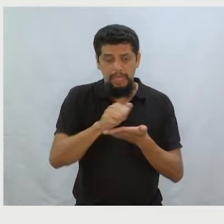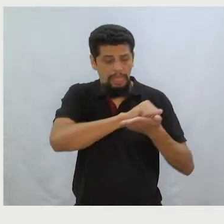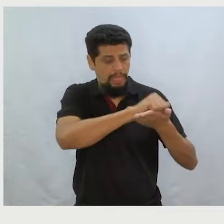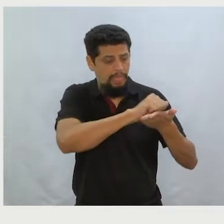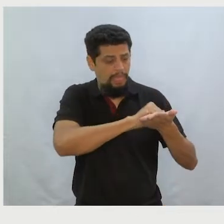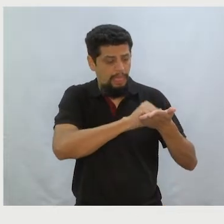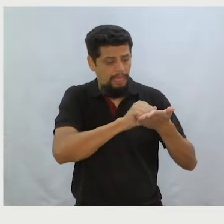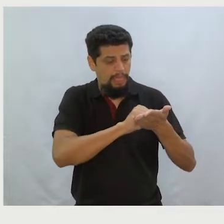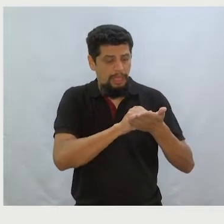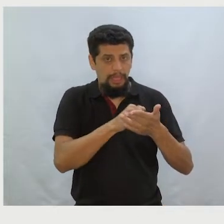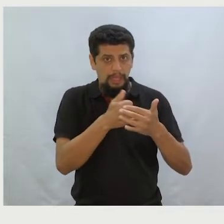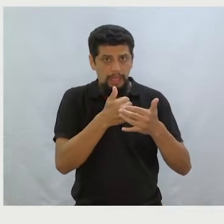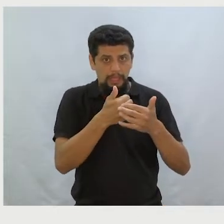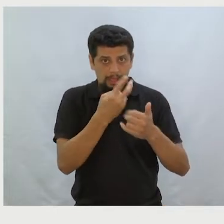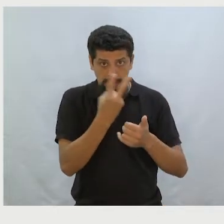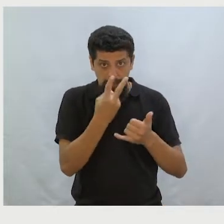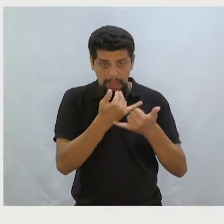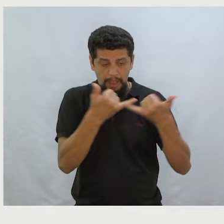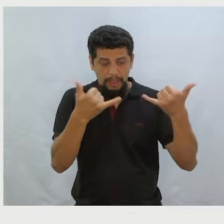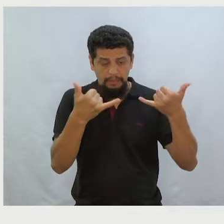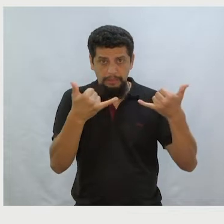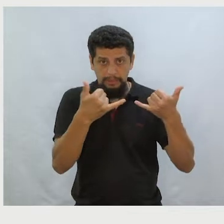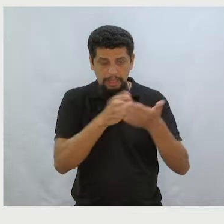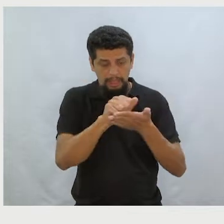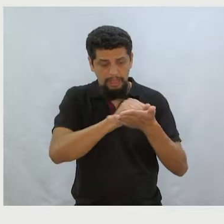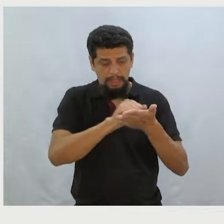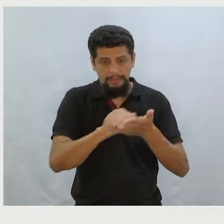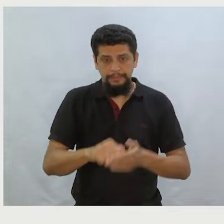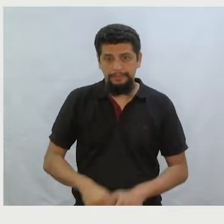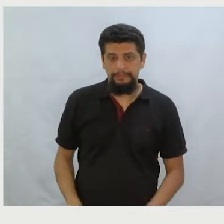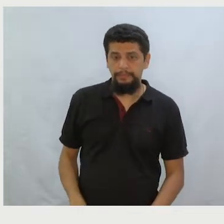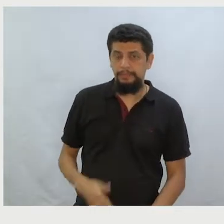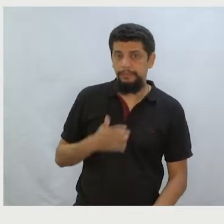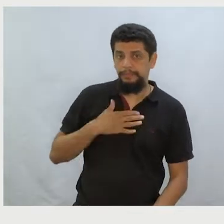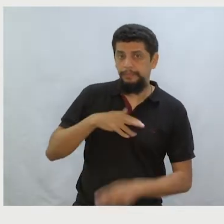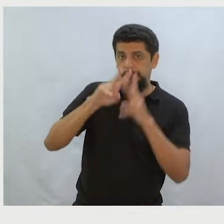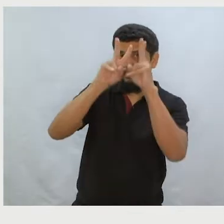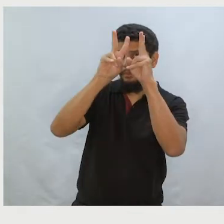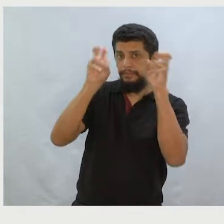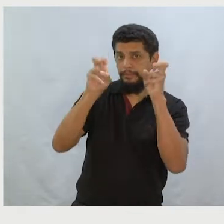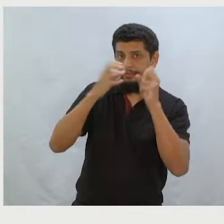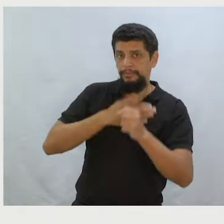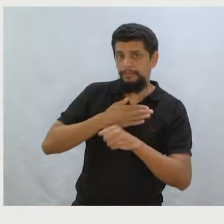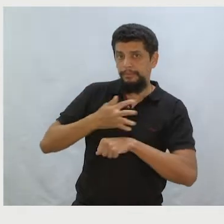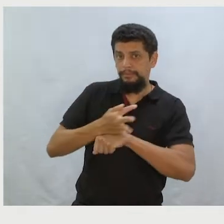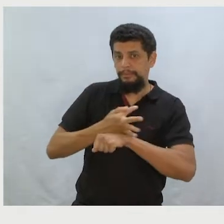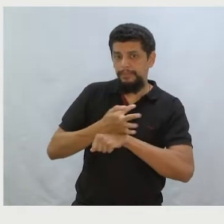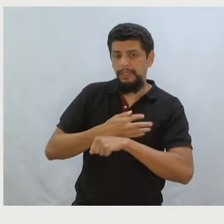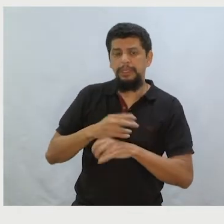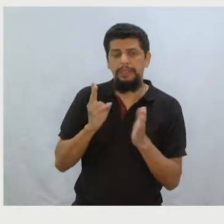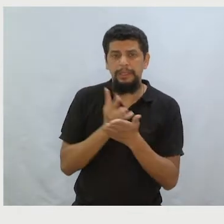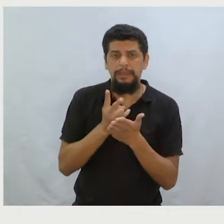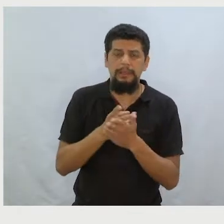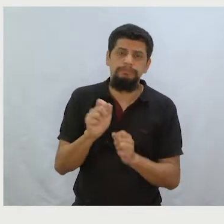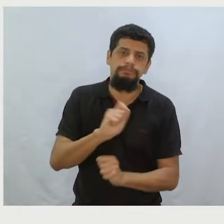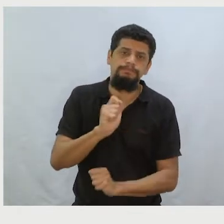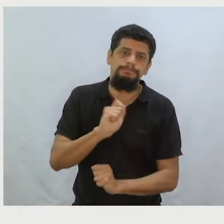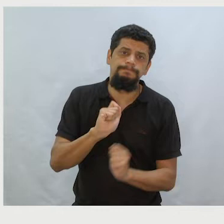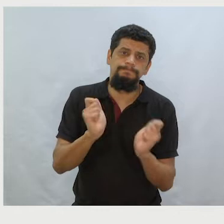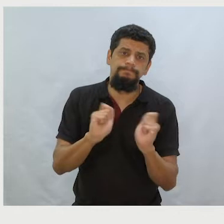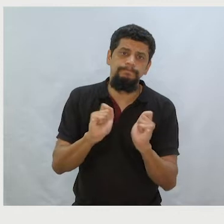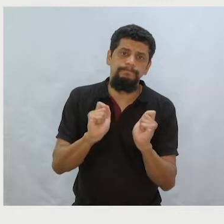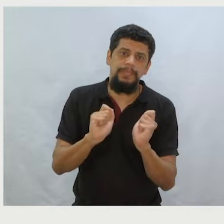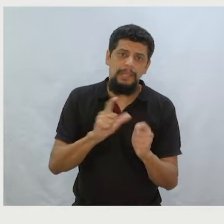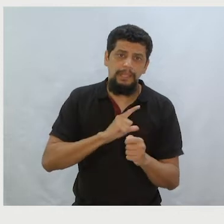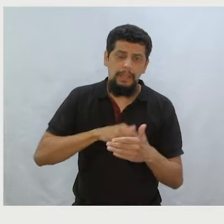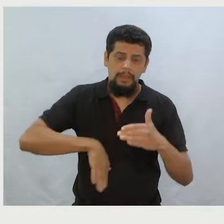apaguei a segunda frase minhas férias eu sempre adoro as minhas férias na casa do meu avô lá tem um